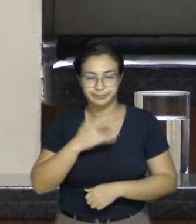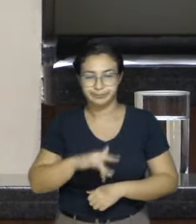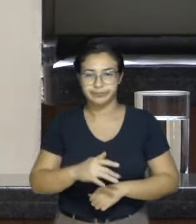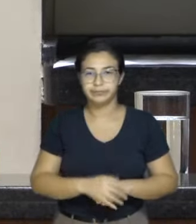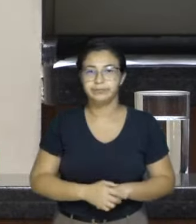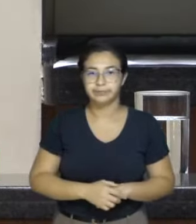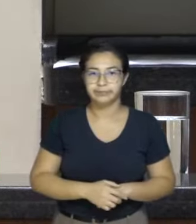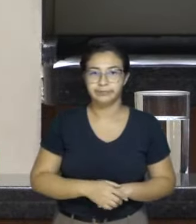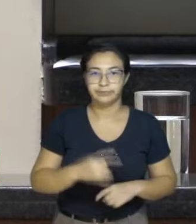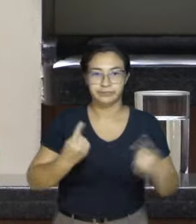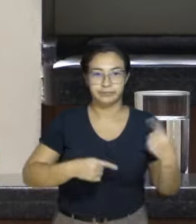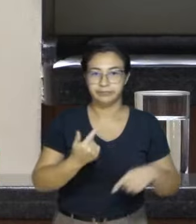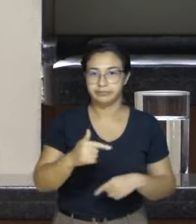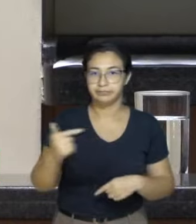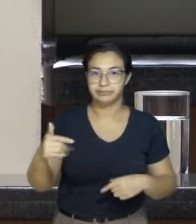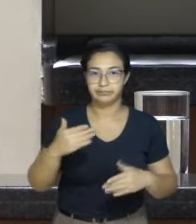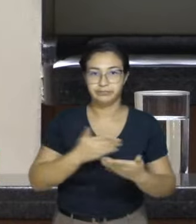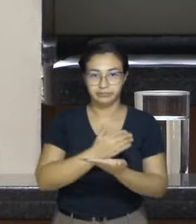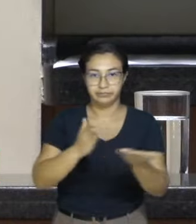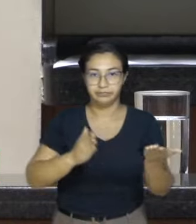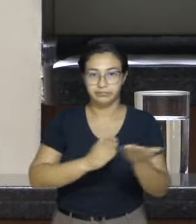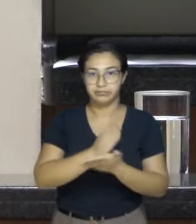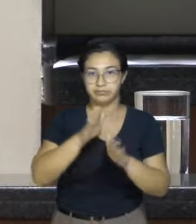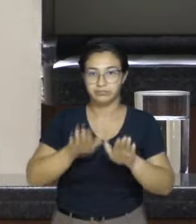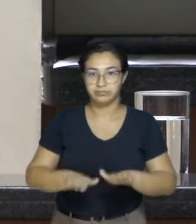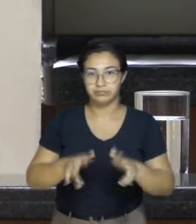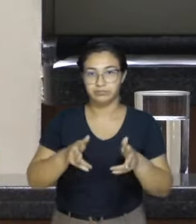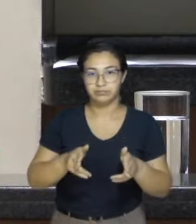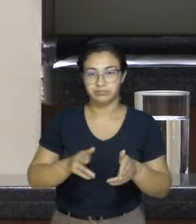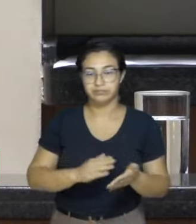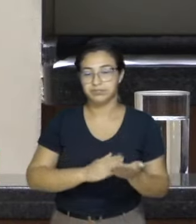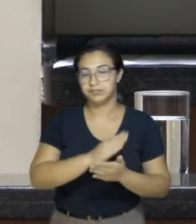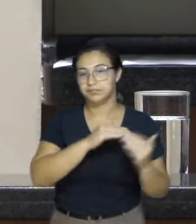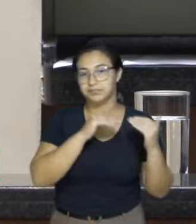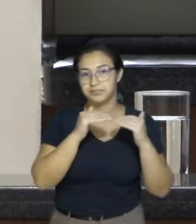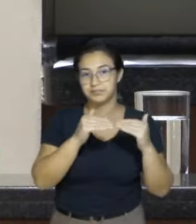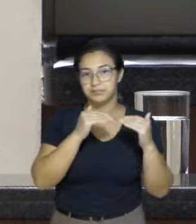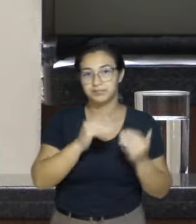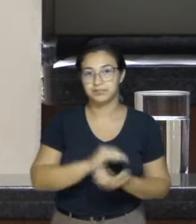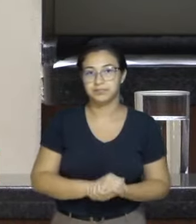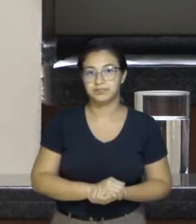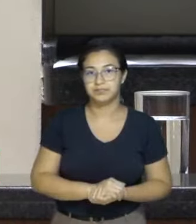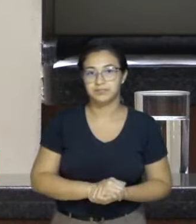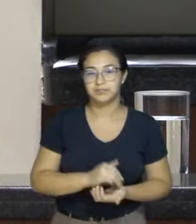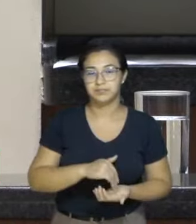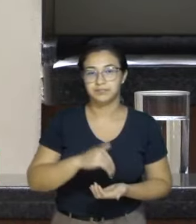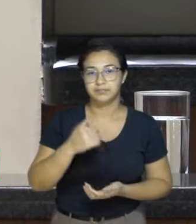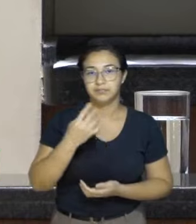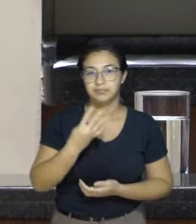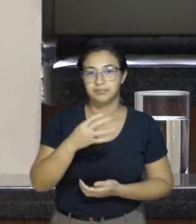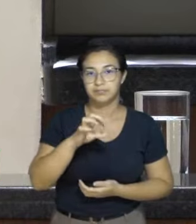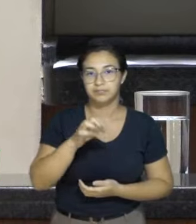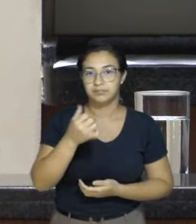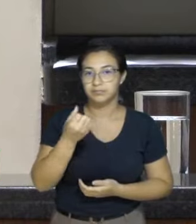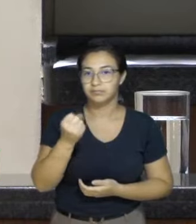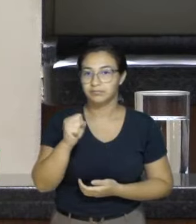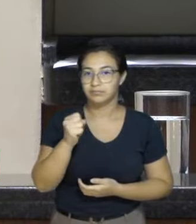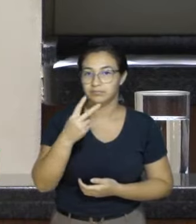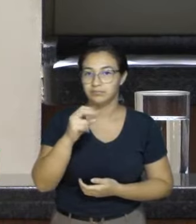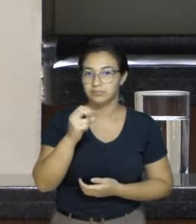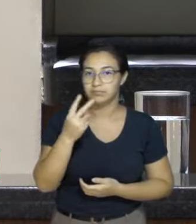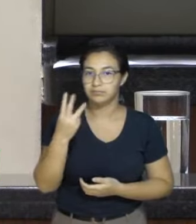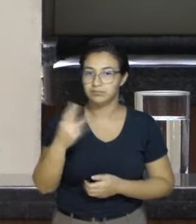queira discutir, em votação, deputados que aprovam, permaneçam como se encontram. Aprovado por unanimidade. Moção 498/2023,